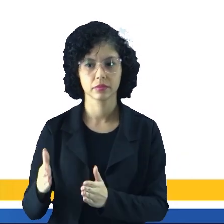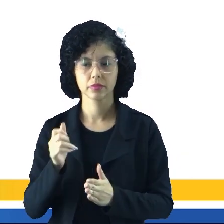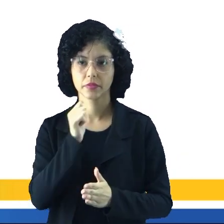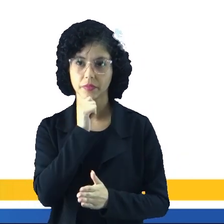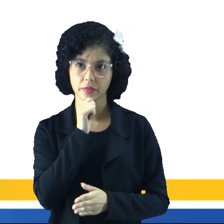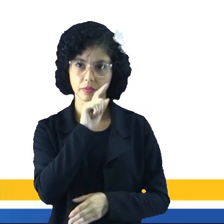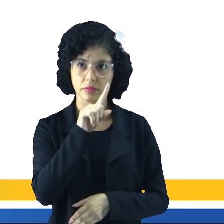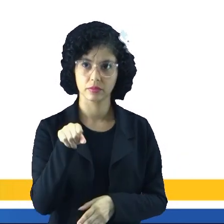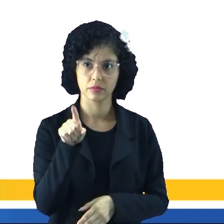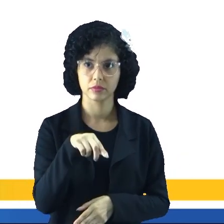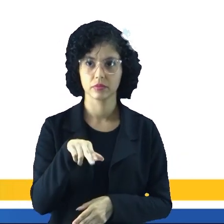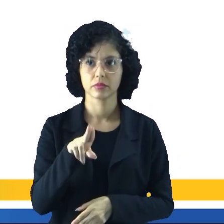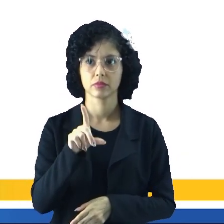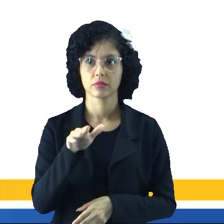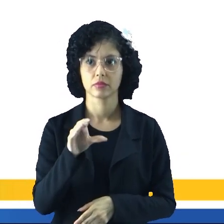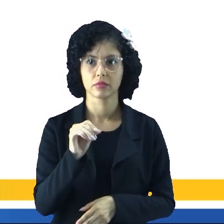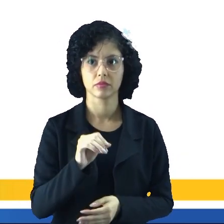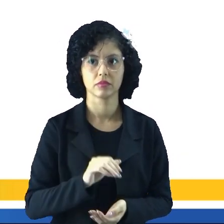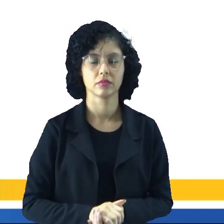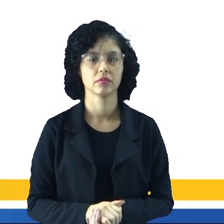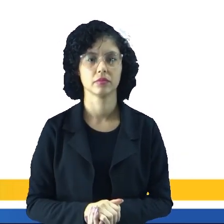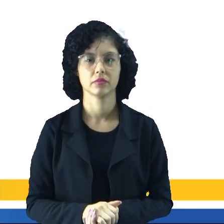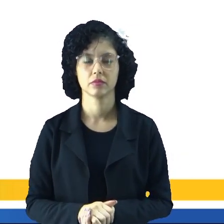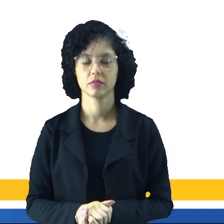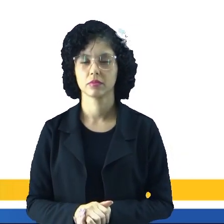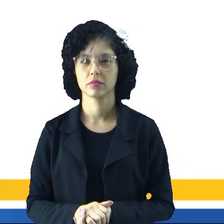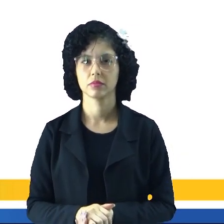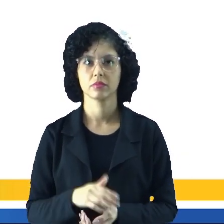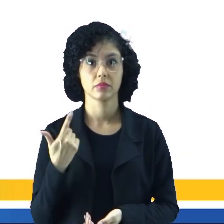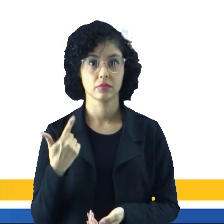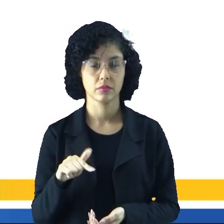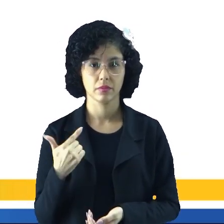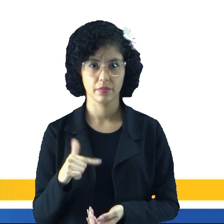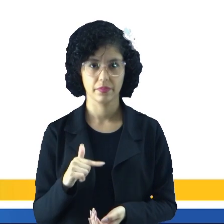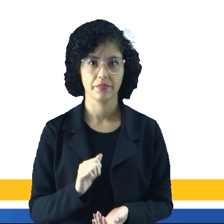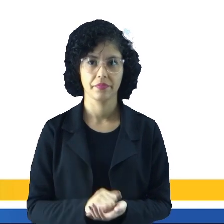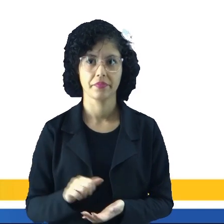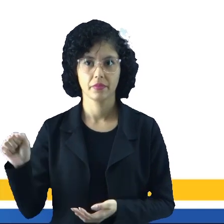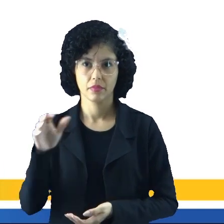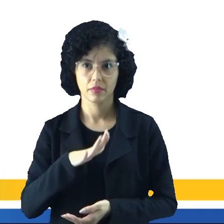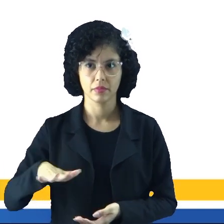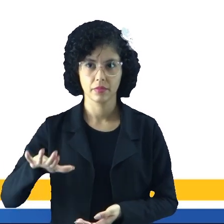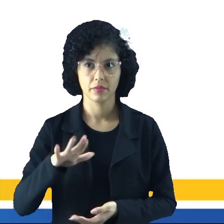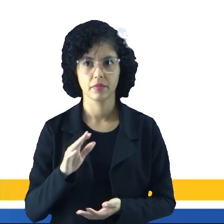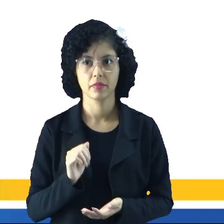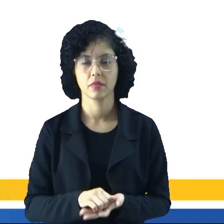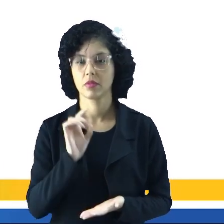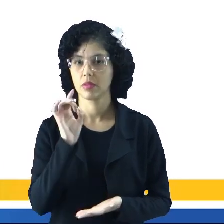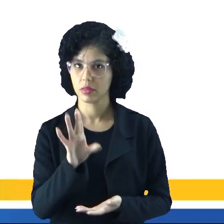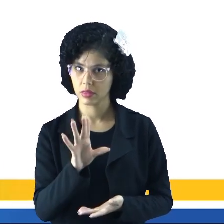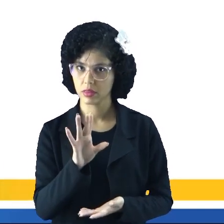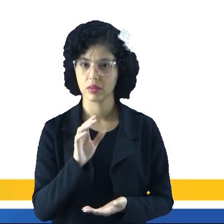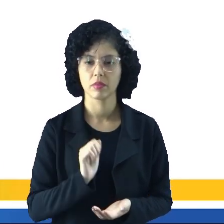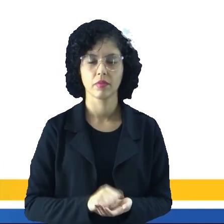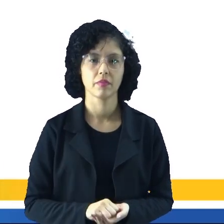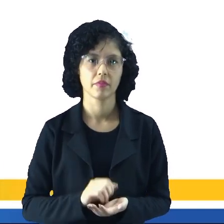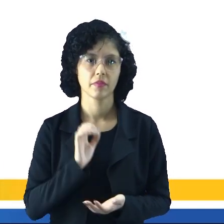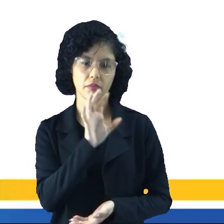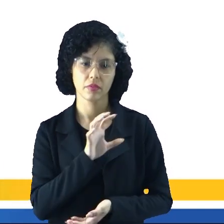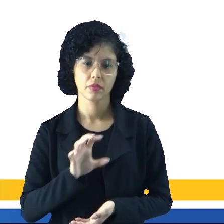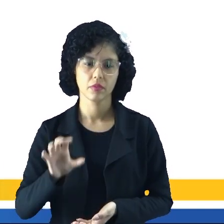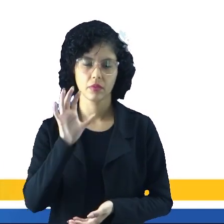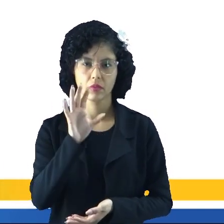é nulo, tá? Então, no interior da partícula ali nós não temos campo elétrico, apenas na sua região